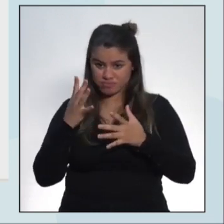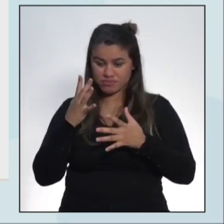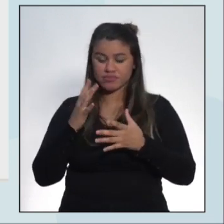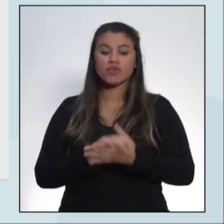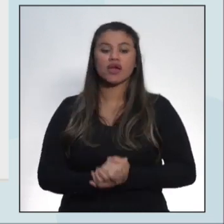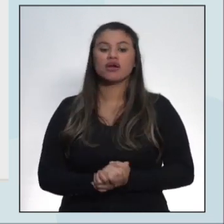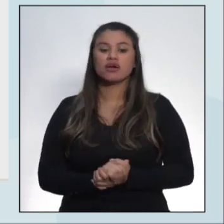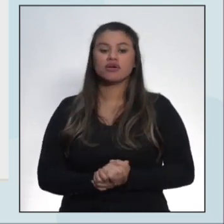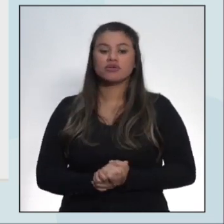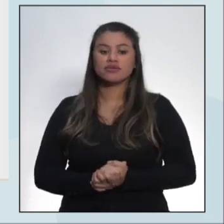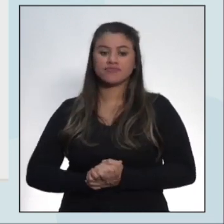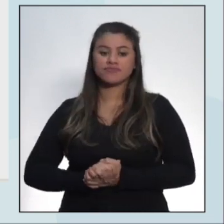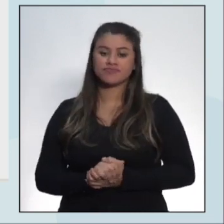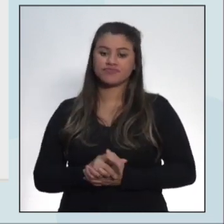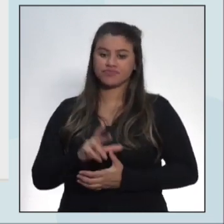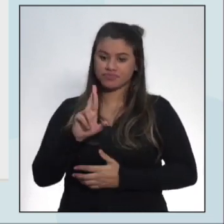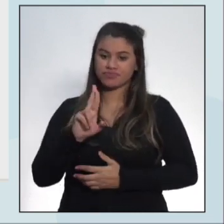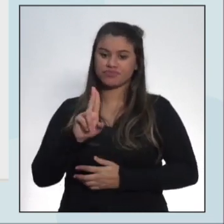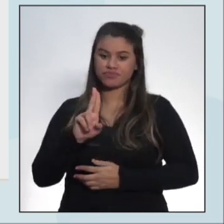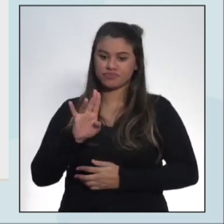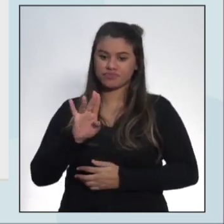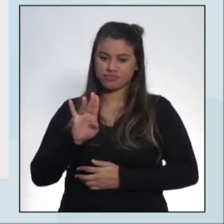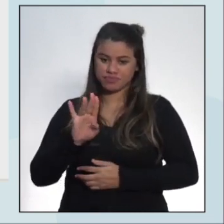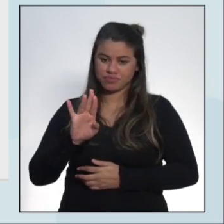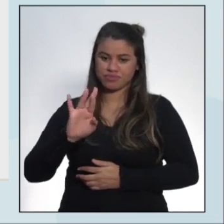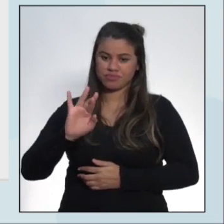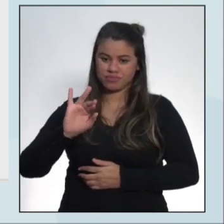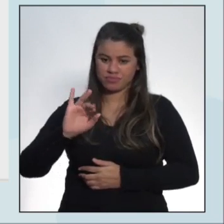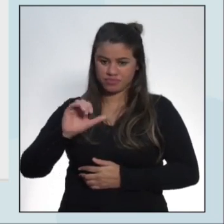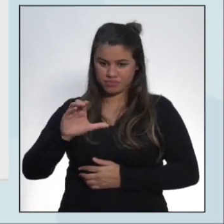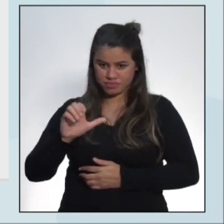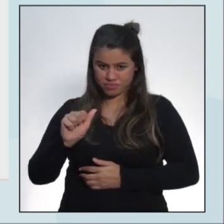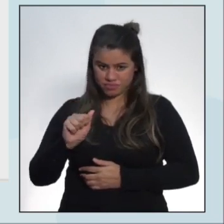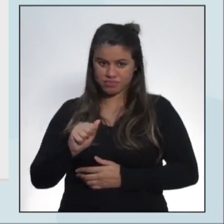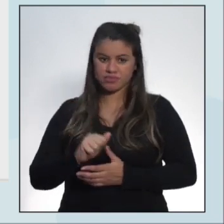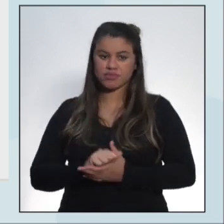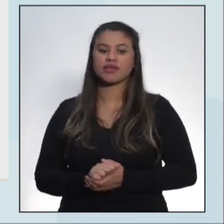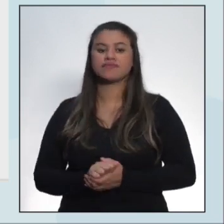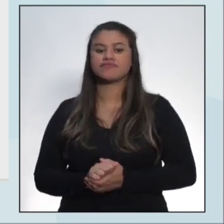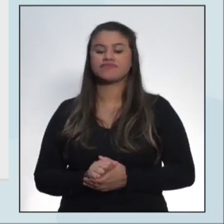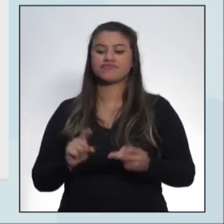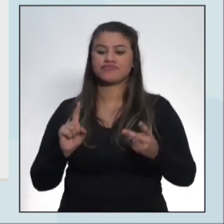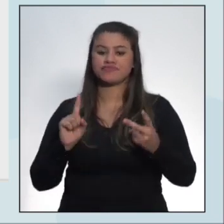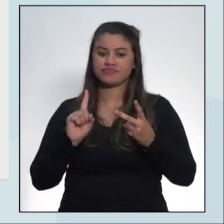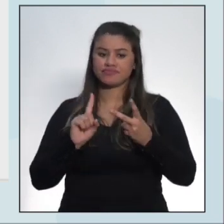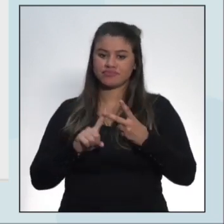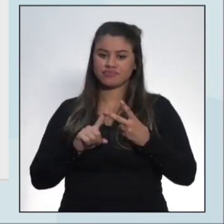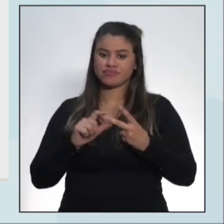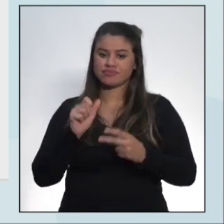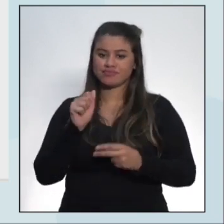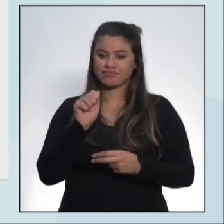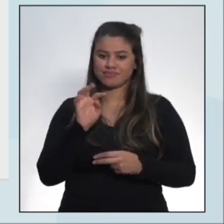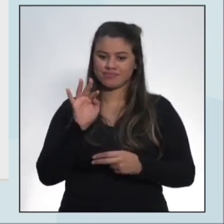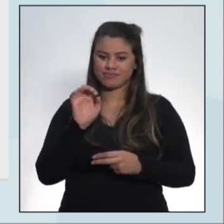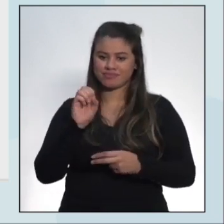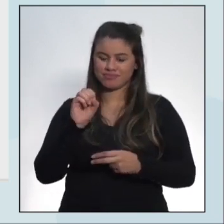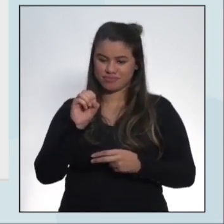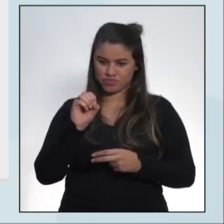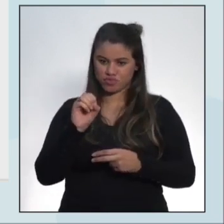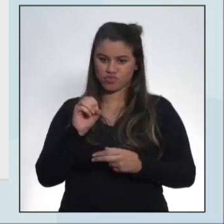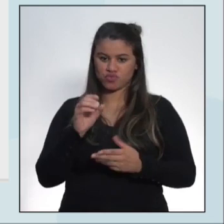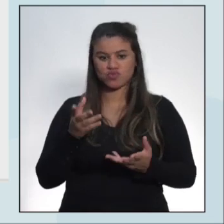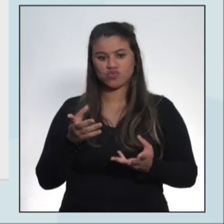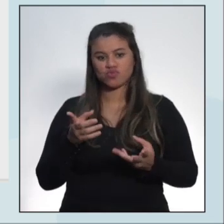teatral? Já falamos da rubrica, né? Um texto teatral também, ele é dividido em atos, né?